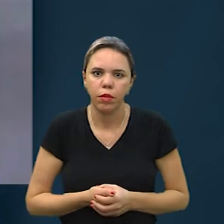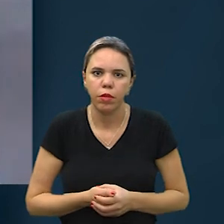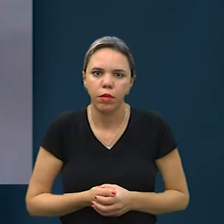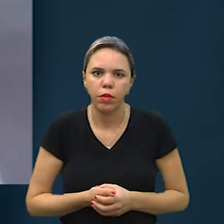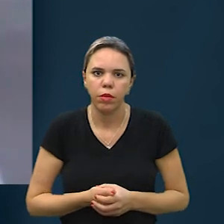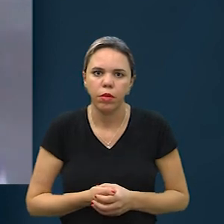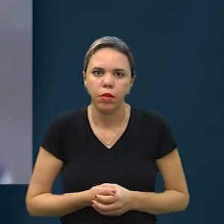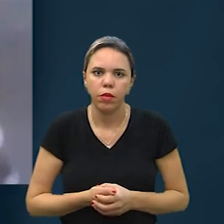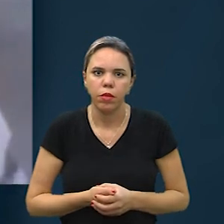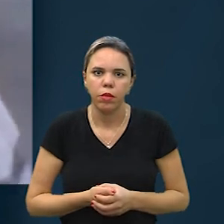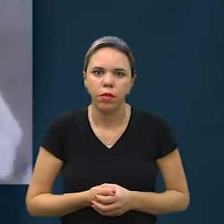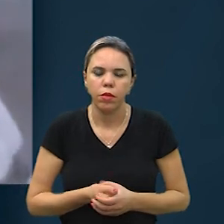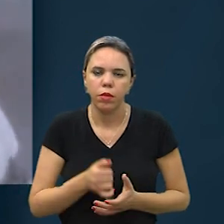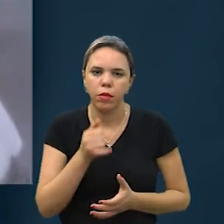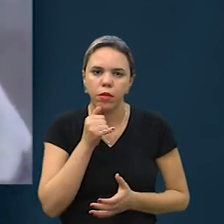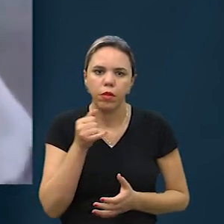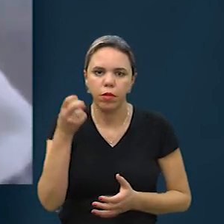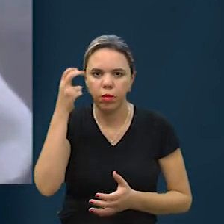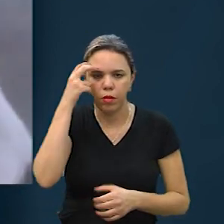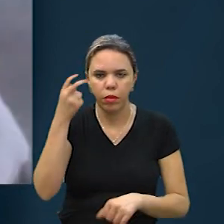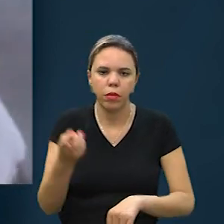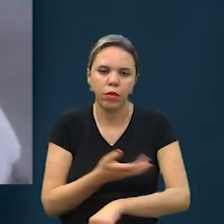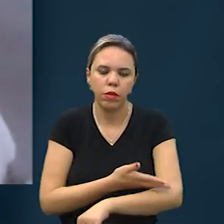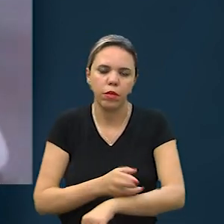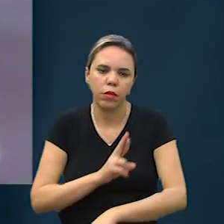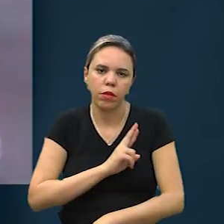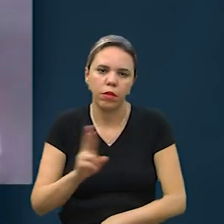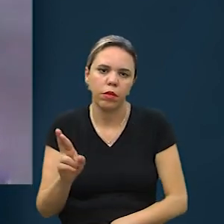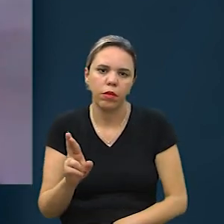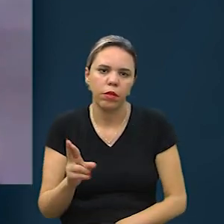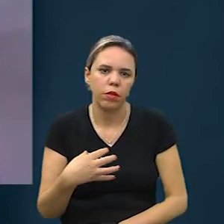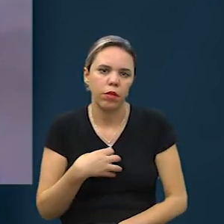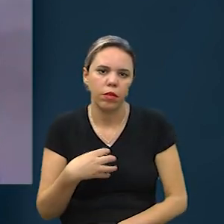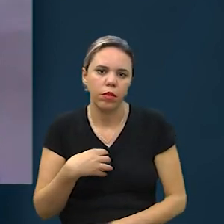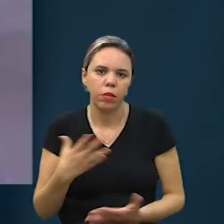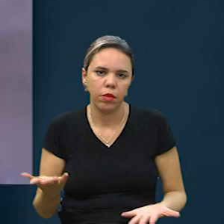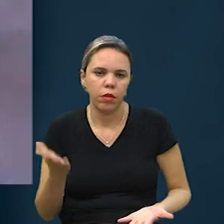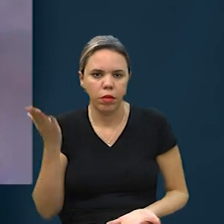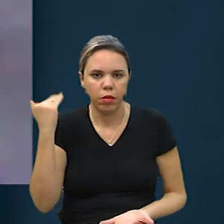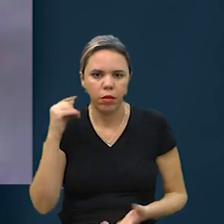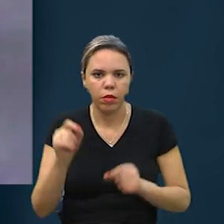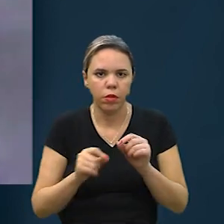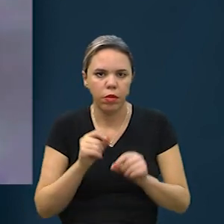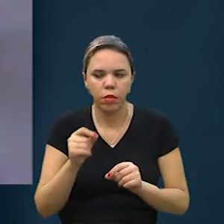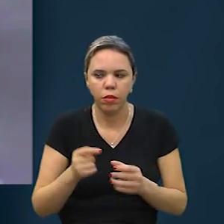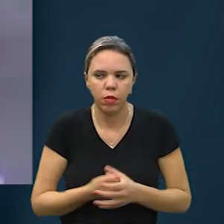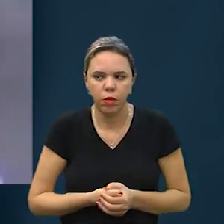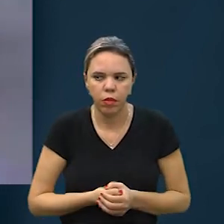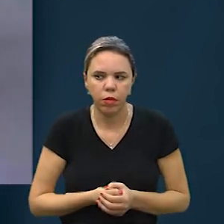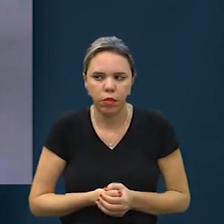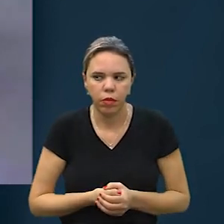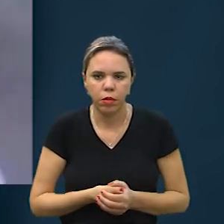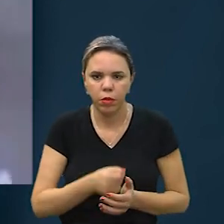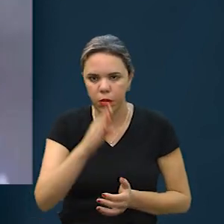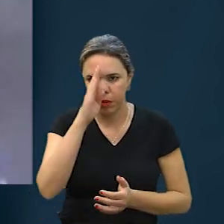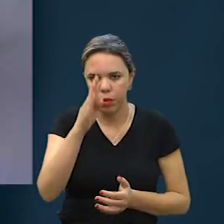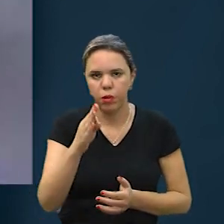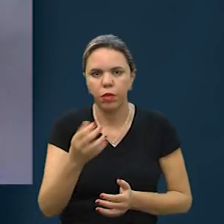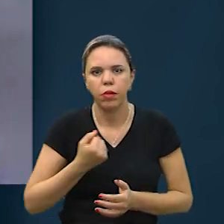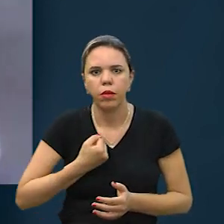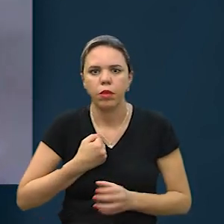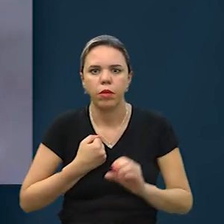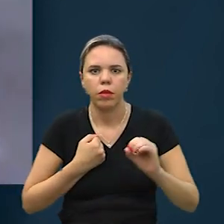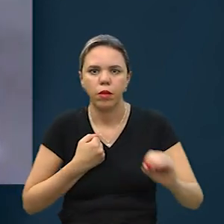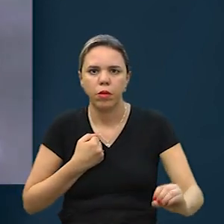característica étnica ou cultural ou religiosa. Hoje já se sabe que